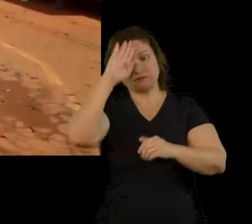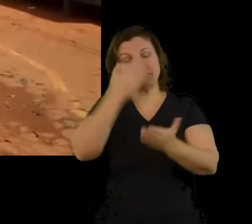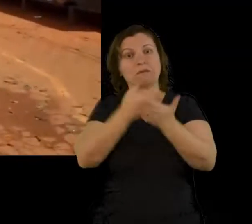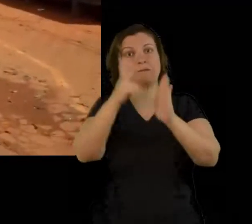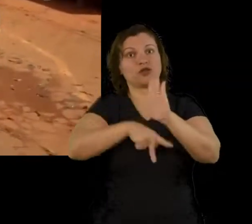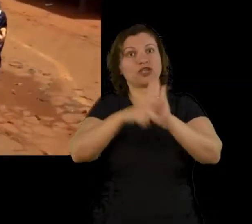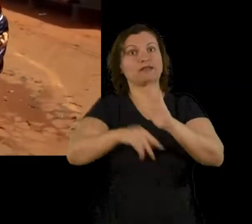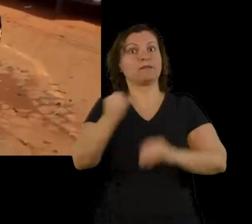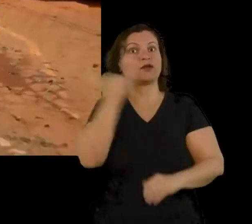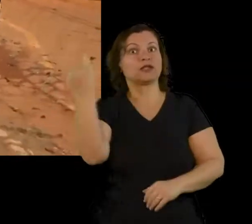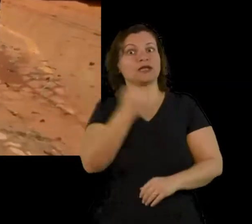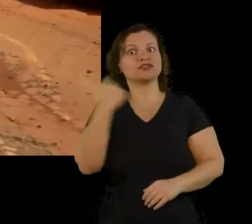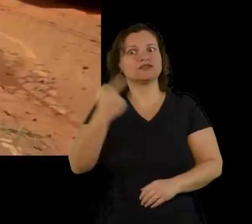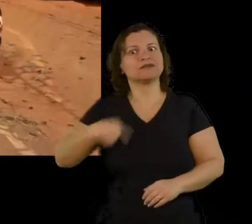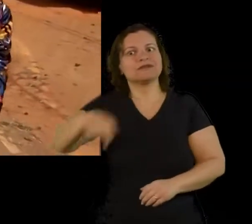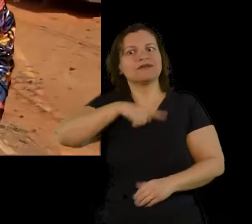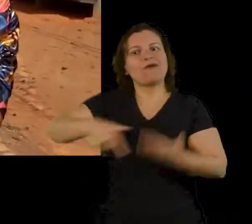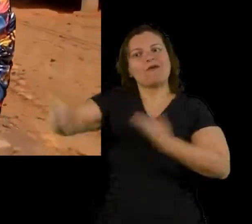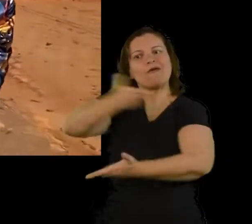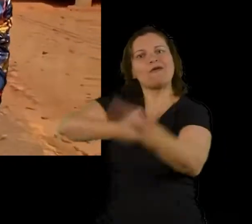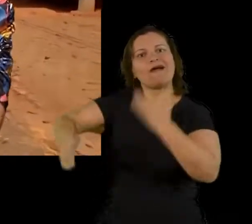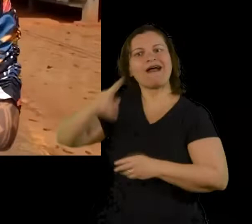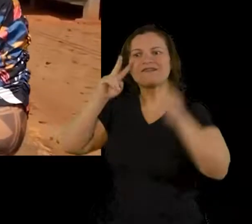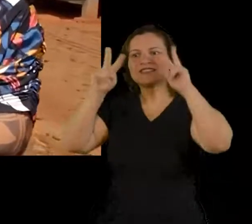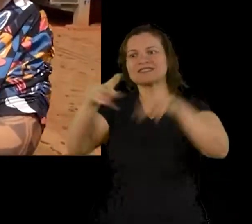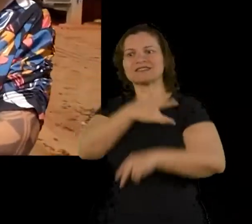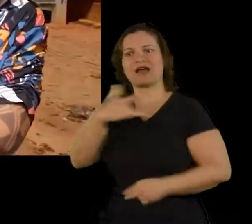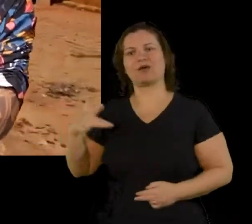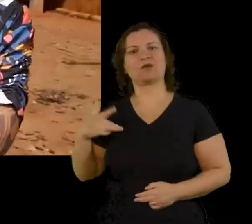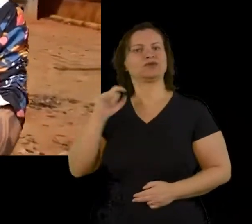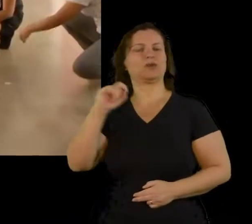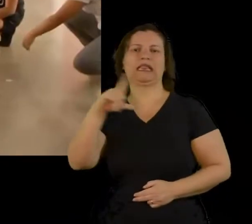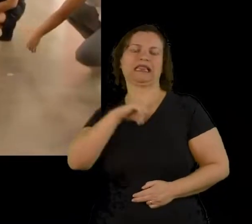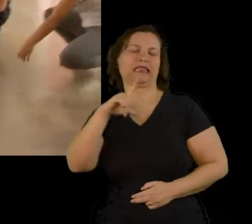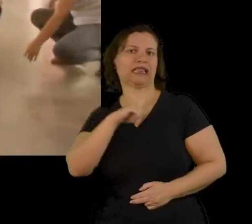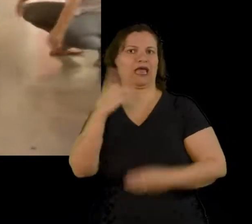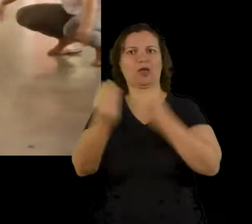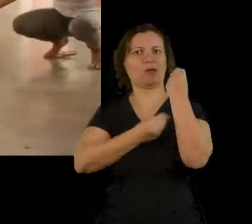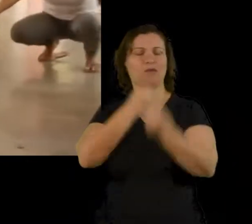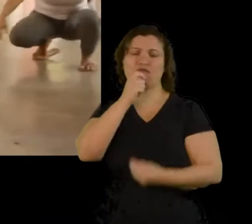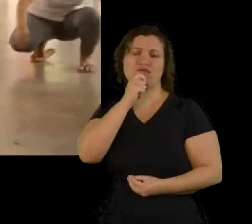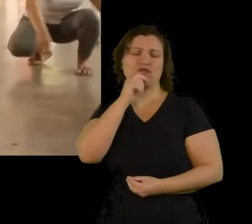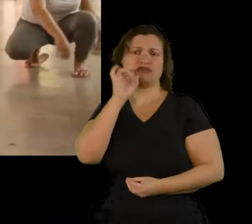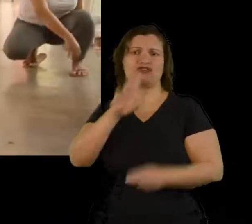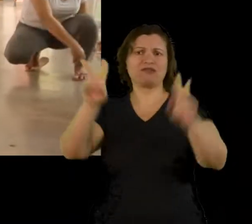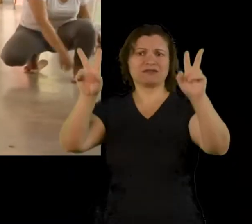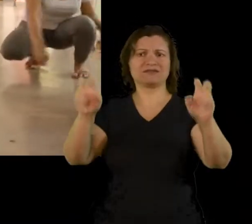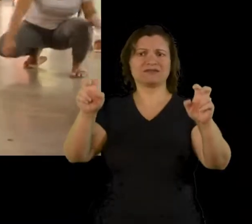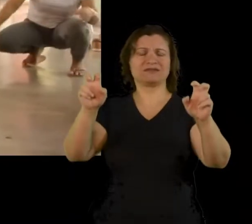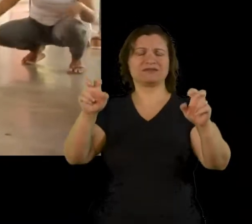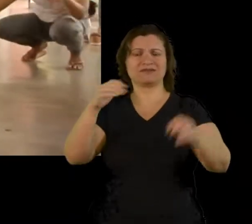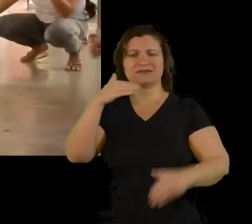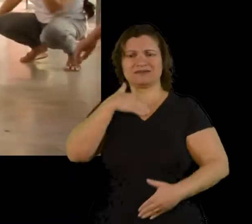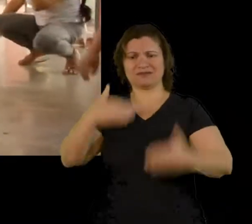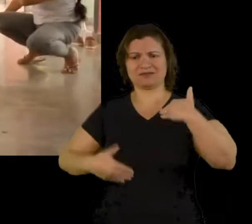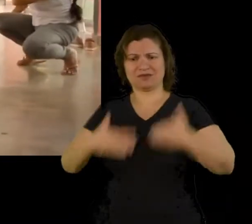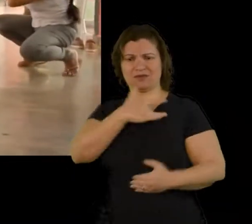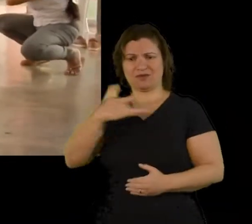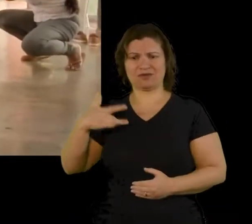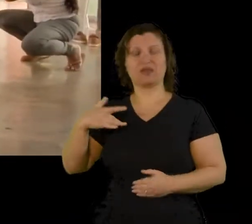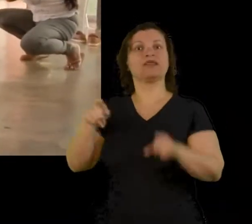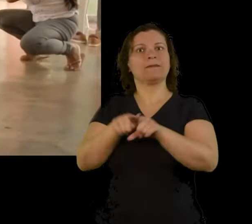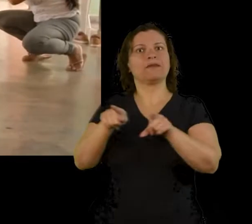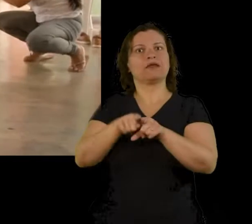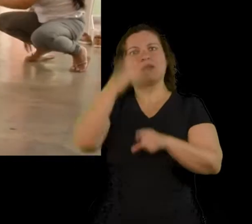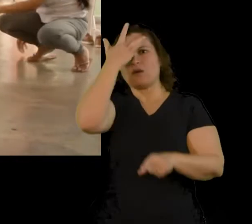nesse sentido, para a gente poder compartilhar a nossa visão de saúde que a gente tem. E não só da questão da saúde corporal, mas também a saúde mental,